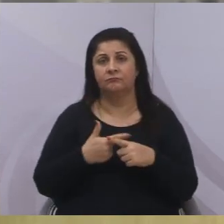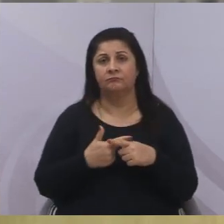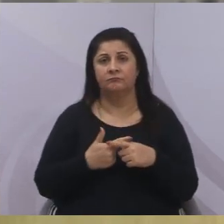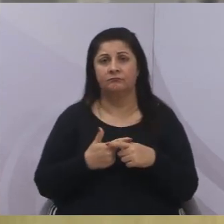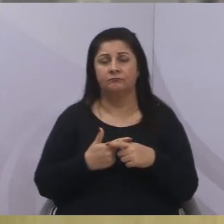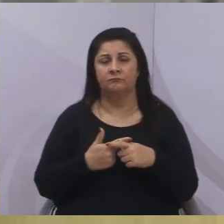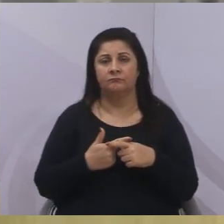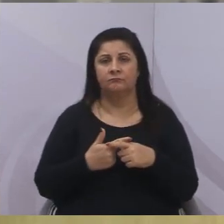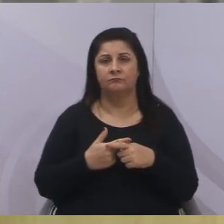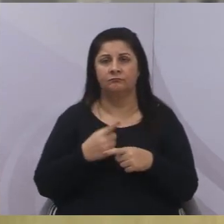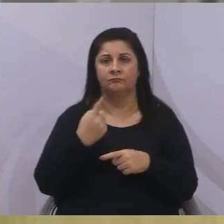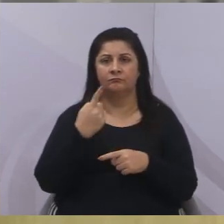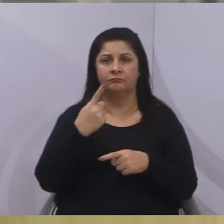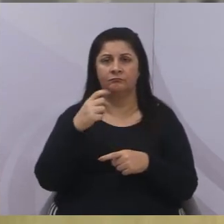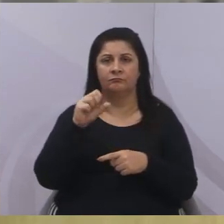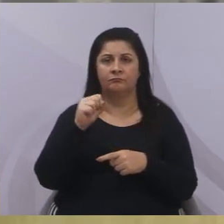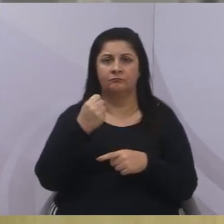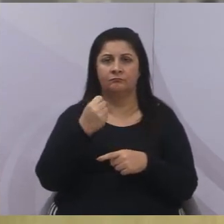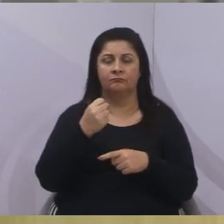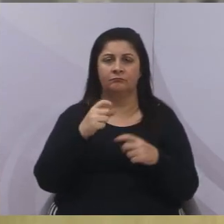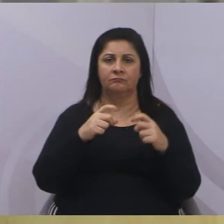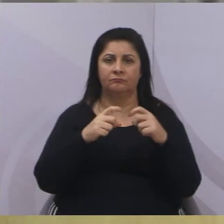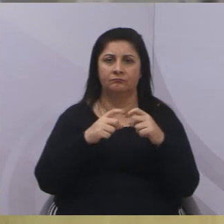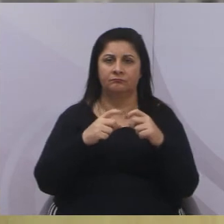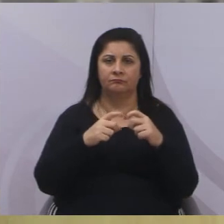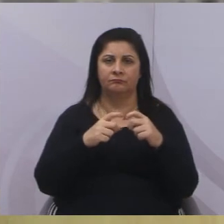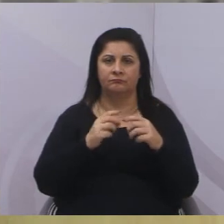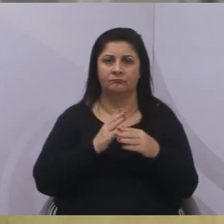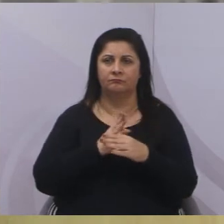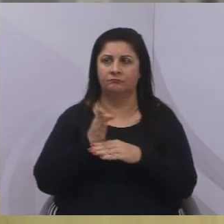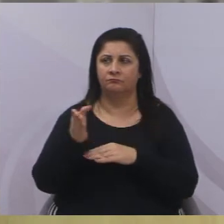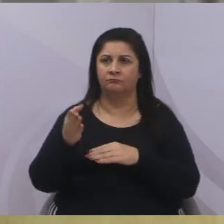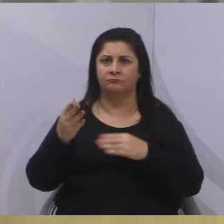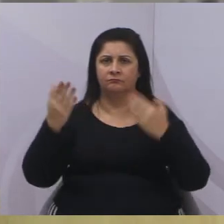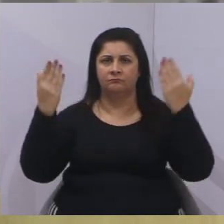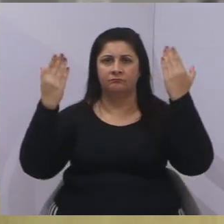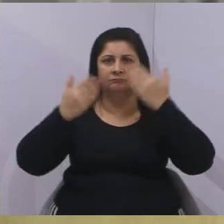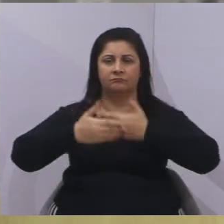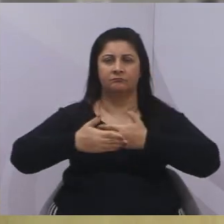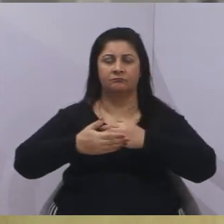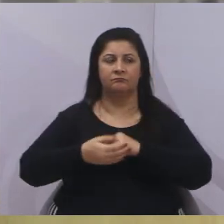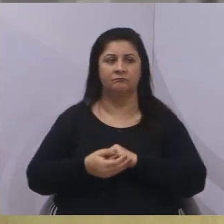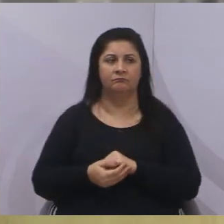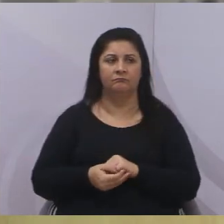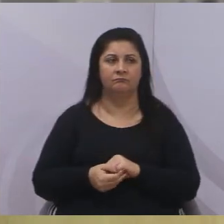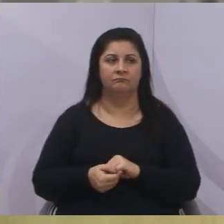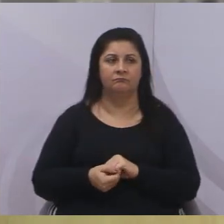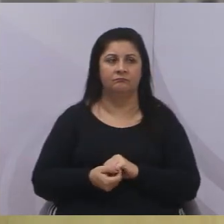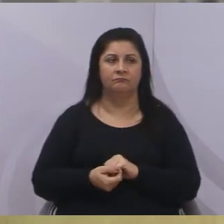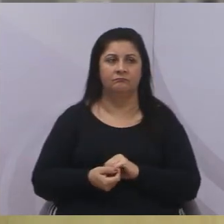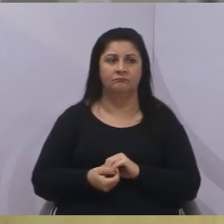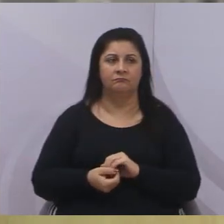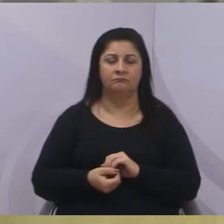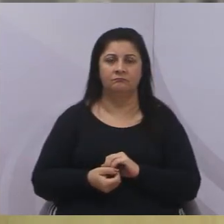tivemos 18 médicos que compareceram para fazer a prova e nenhum